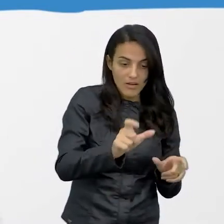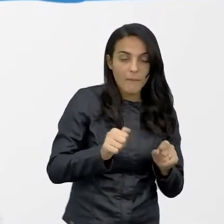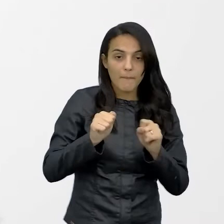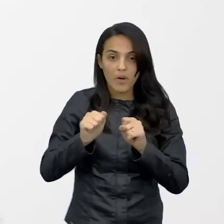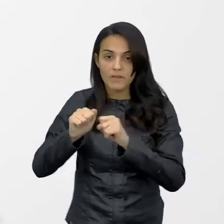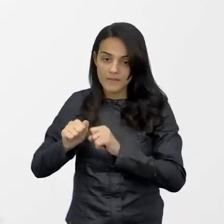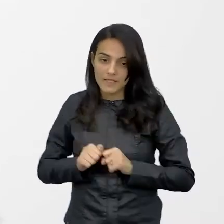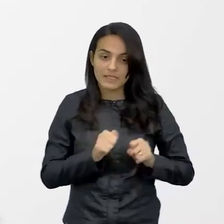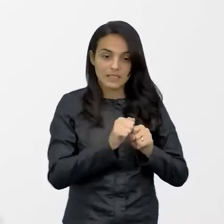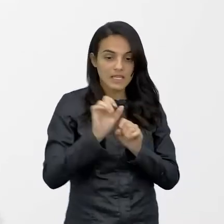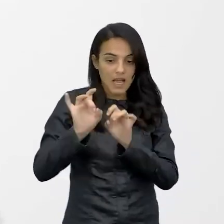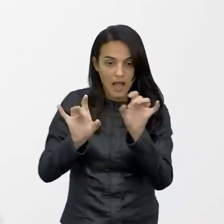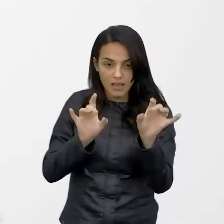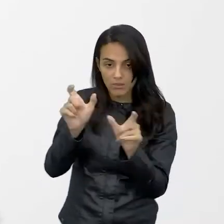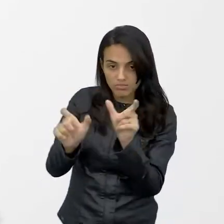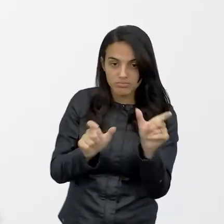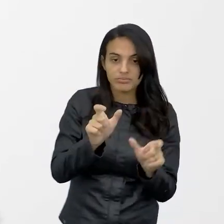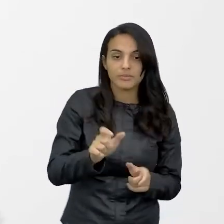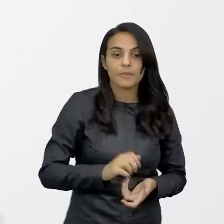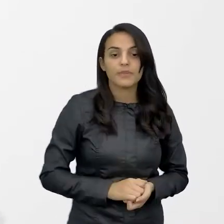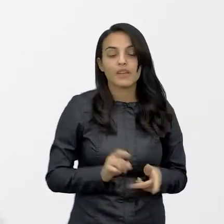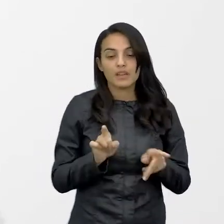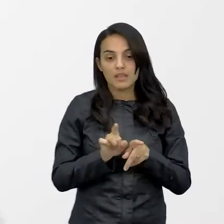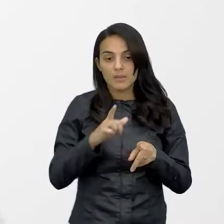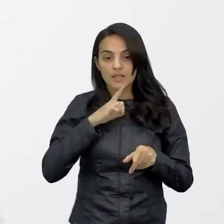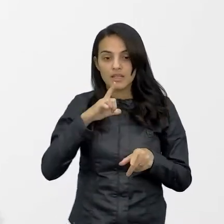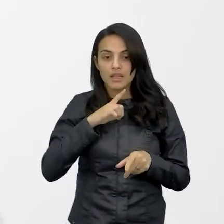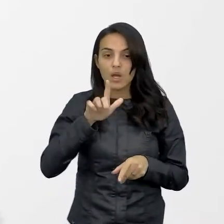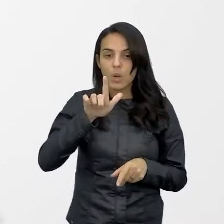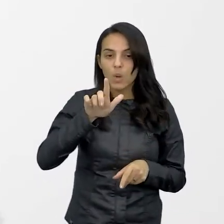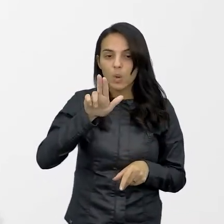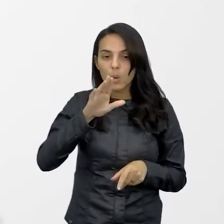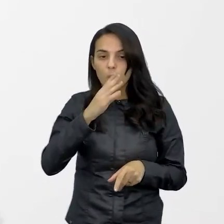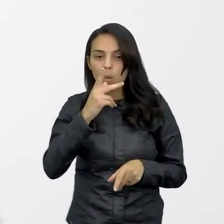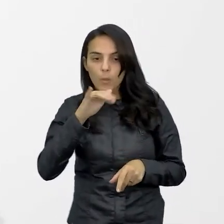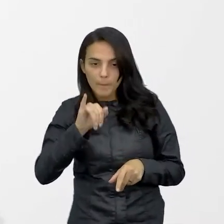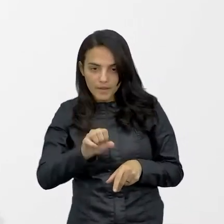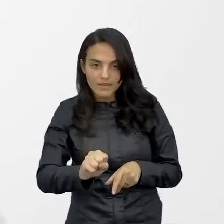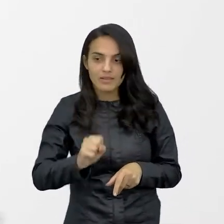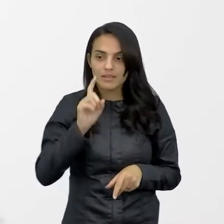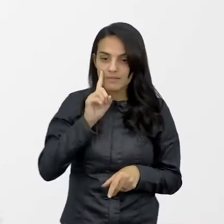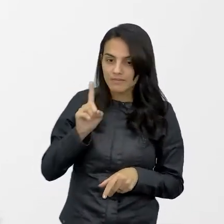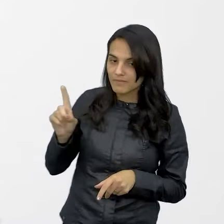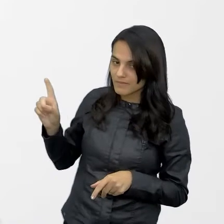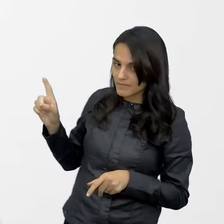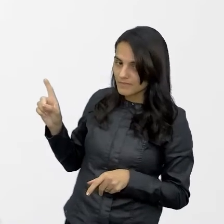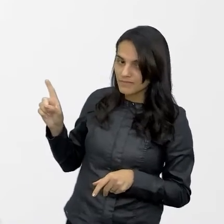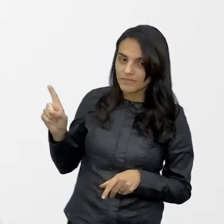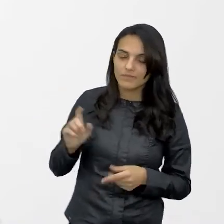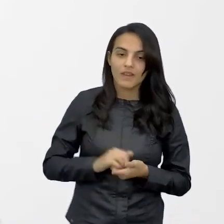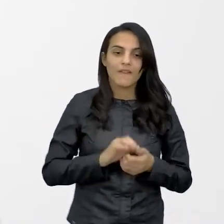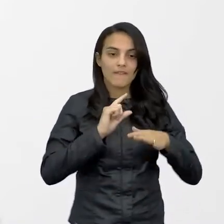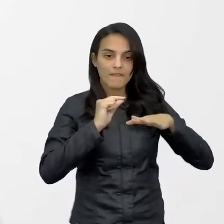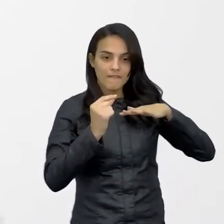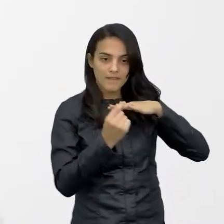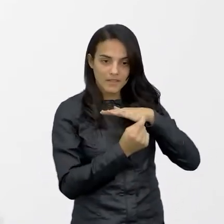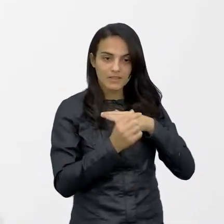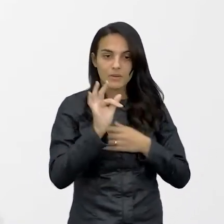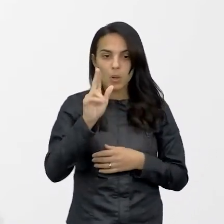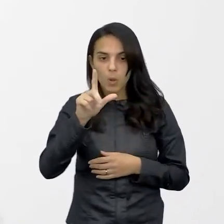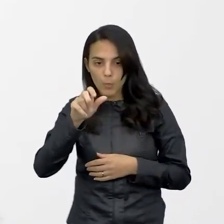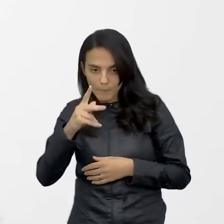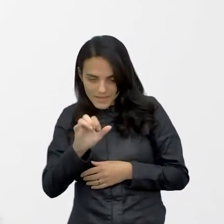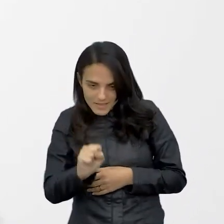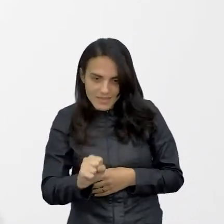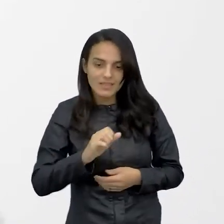forma isolada. Devido ao que é denominado de loops de retroalimentação, ou feedback loops, sistemas não lineares